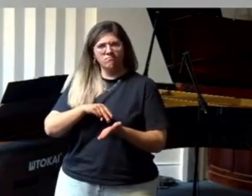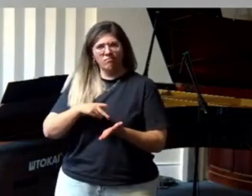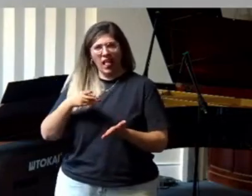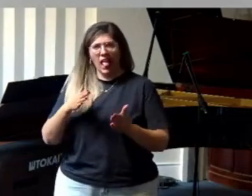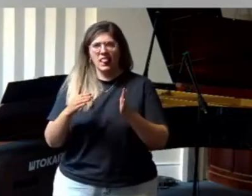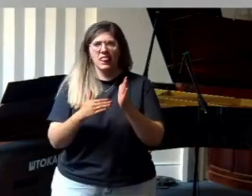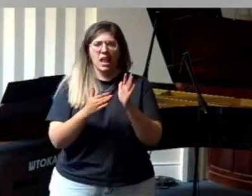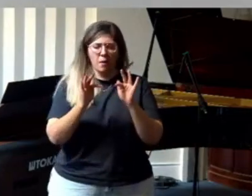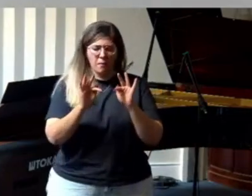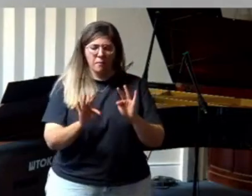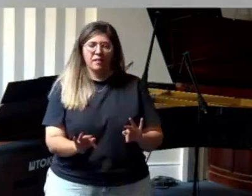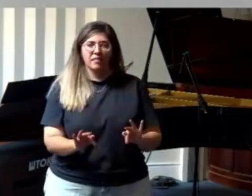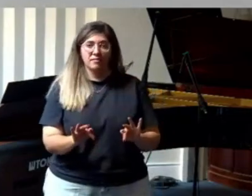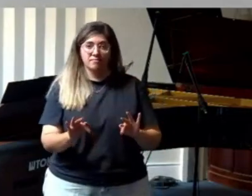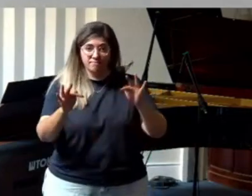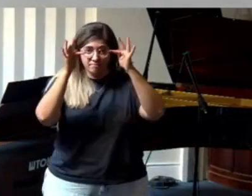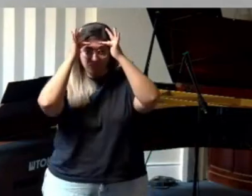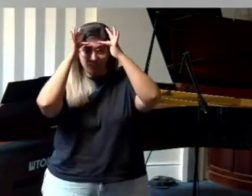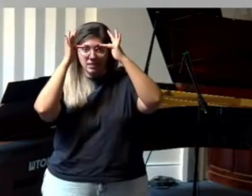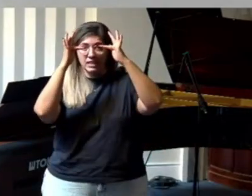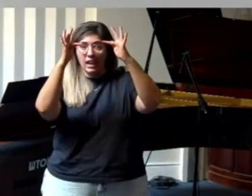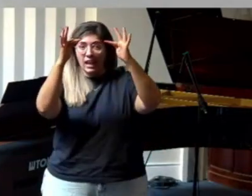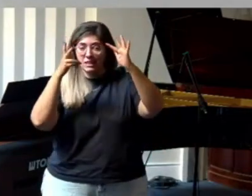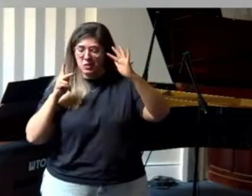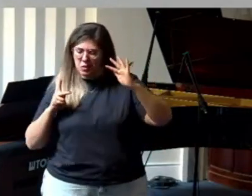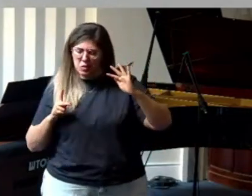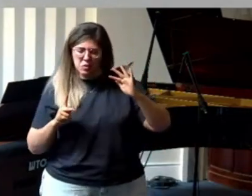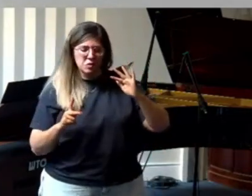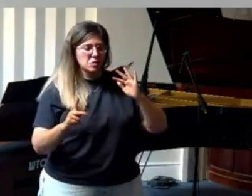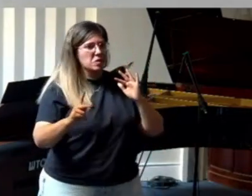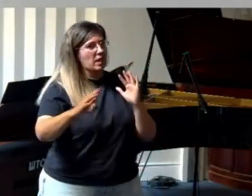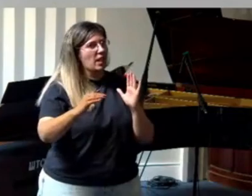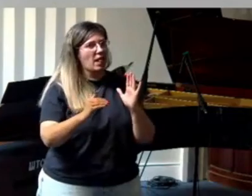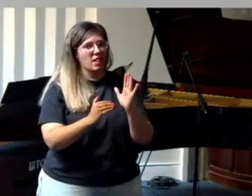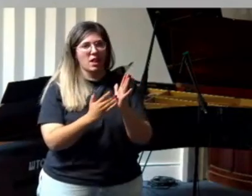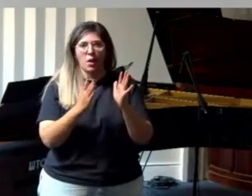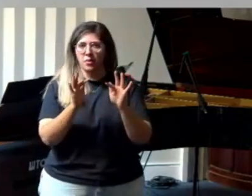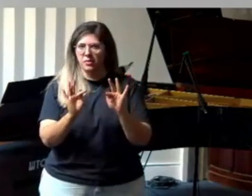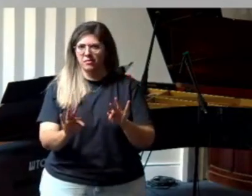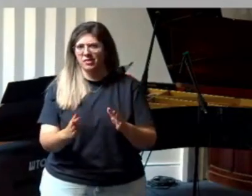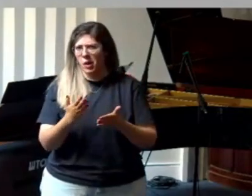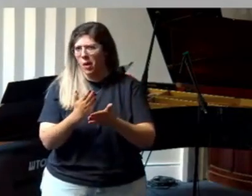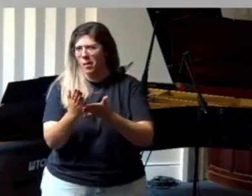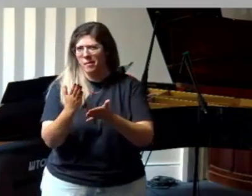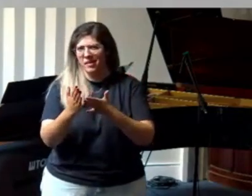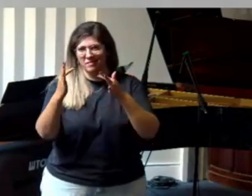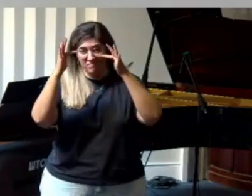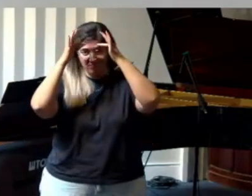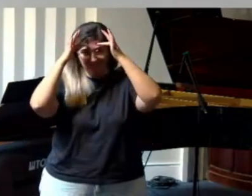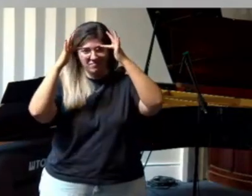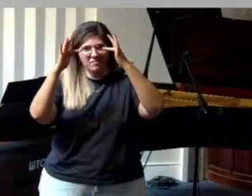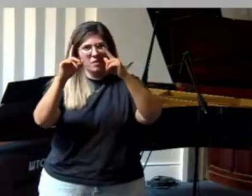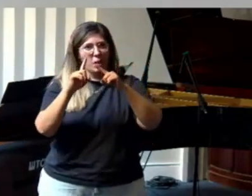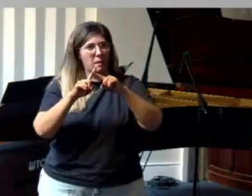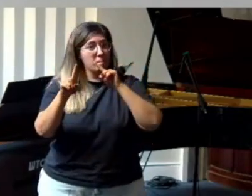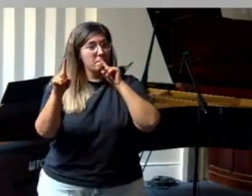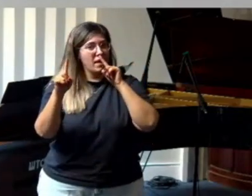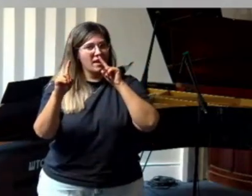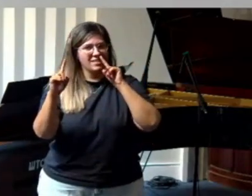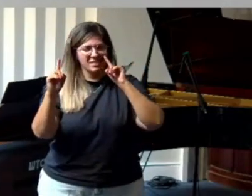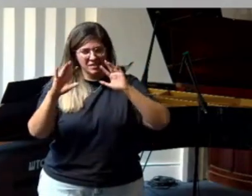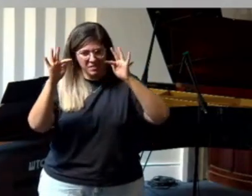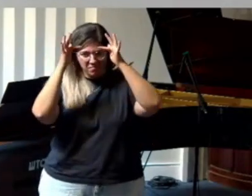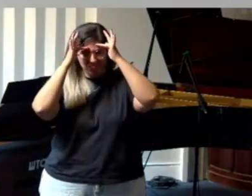não é medida pelo início, meus irmãos. A fidelidade é medida pelo fim. É muito bom ter um início